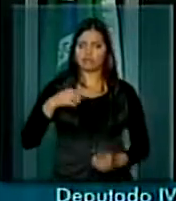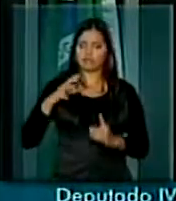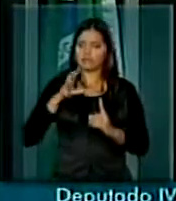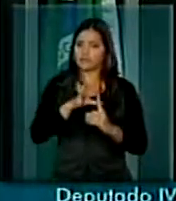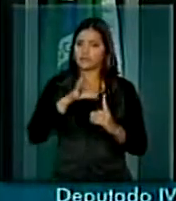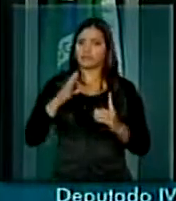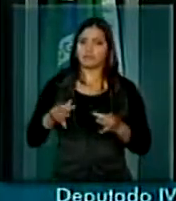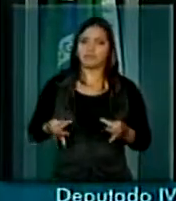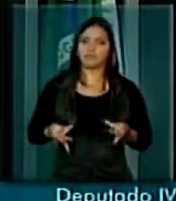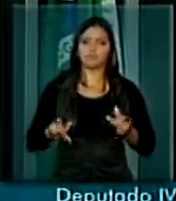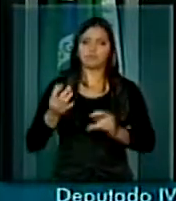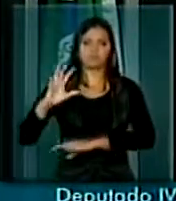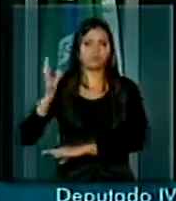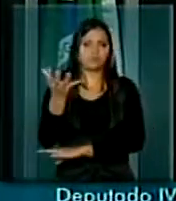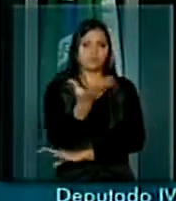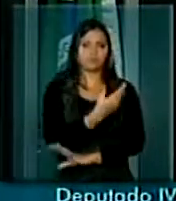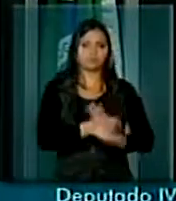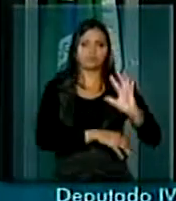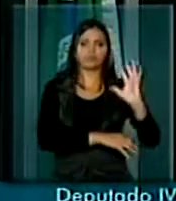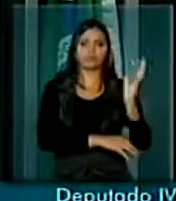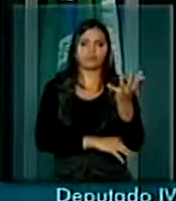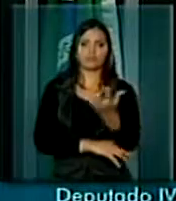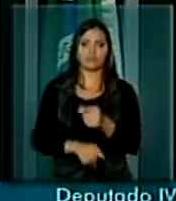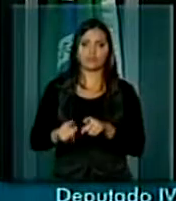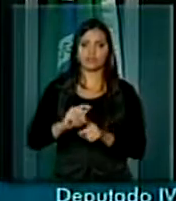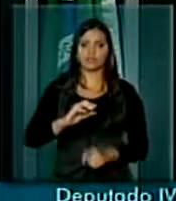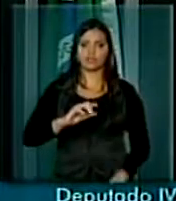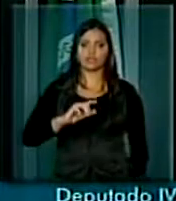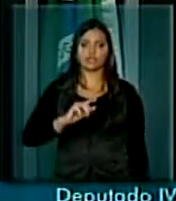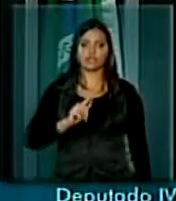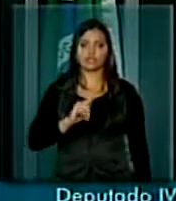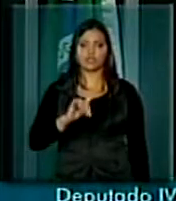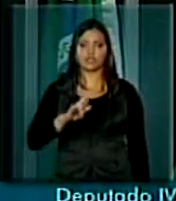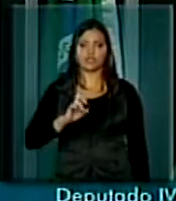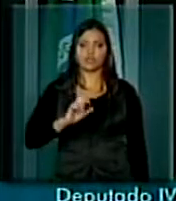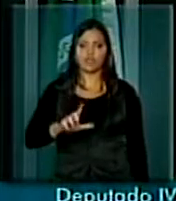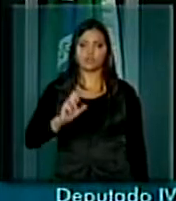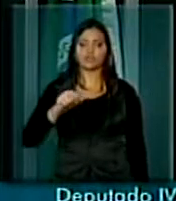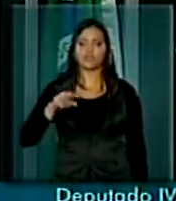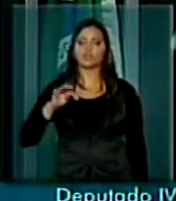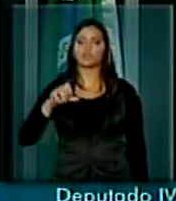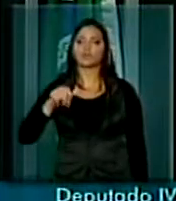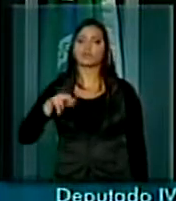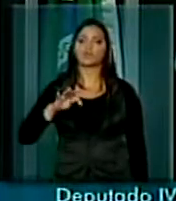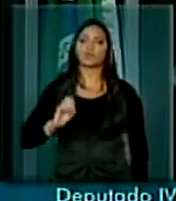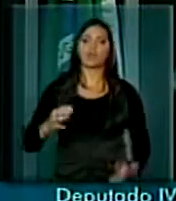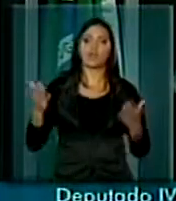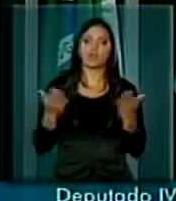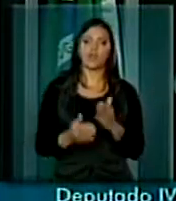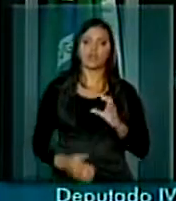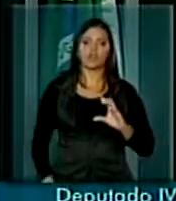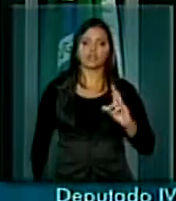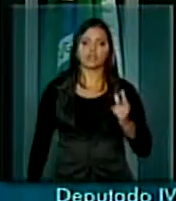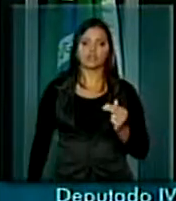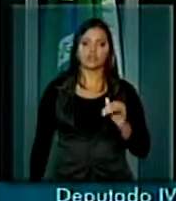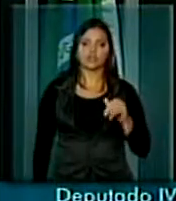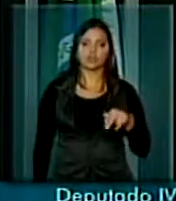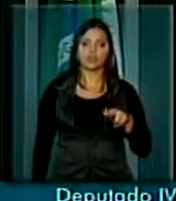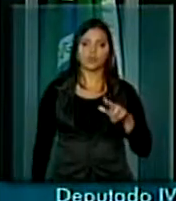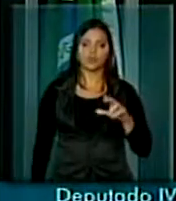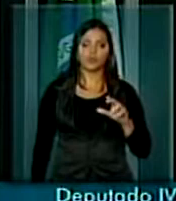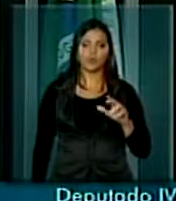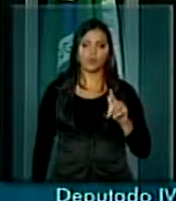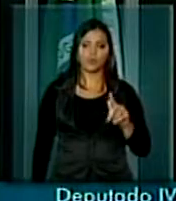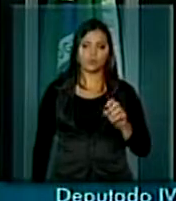impacto ambiental, o Giral e Santo Antônio, e agora a do Xingu. E nós entendemos, senhor